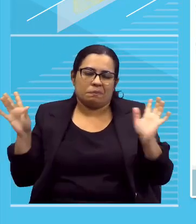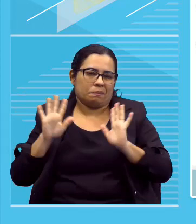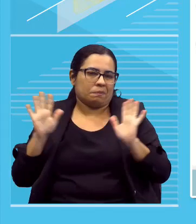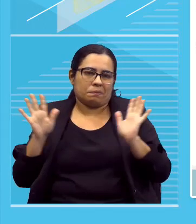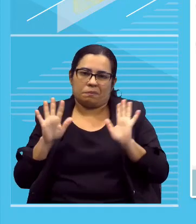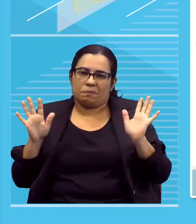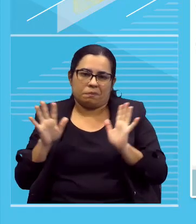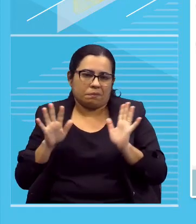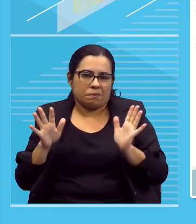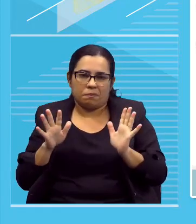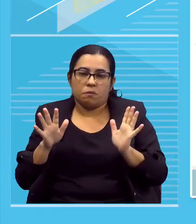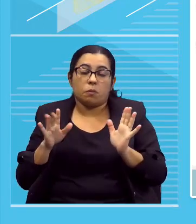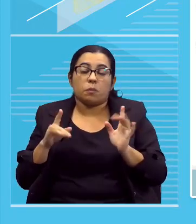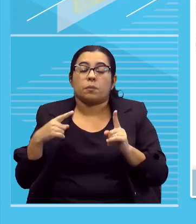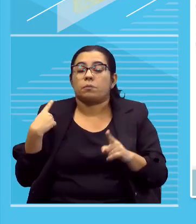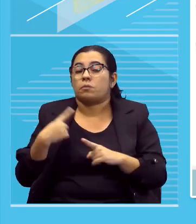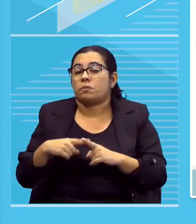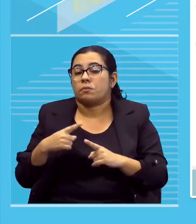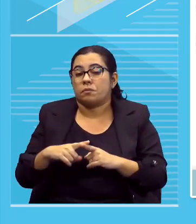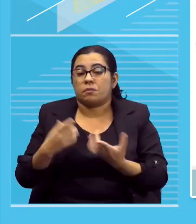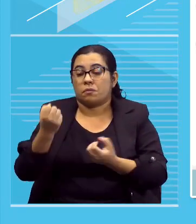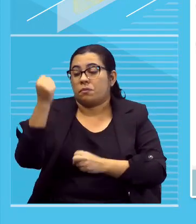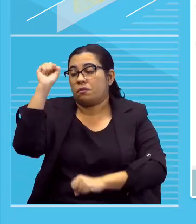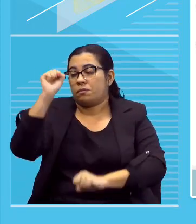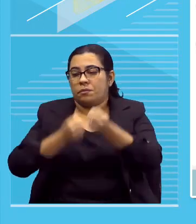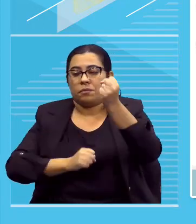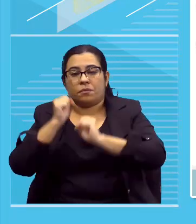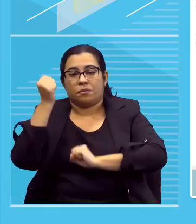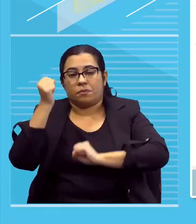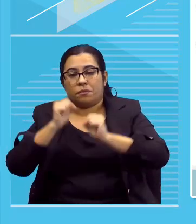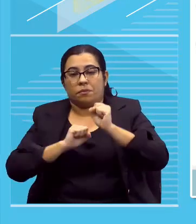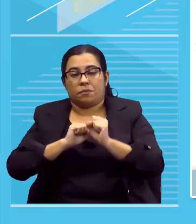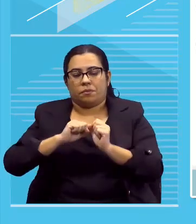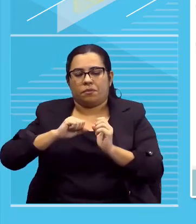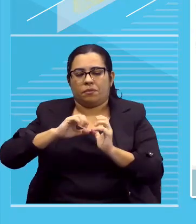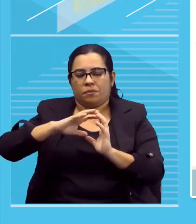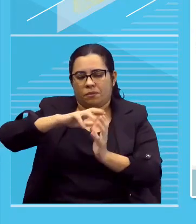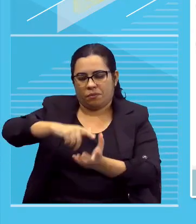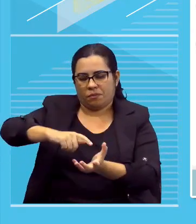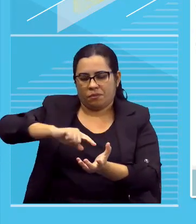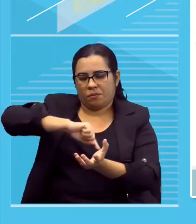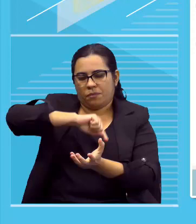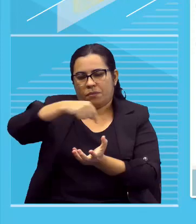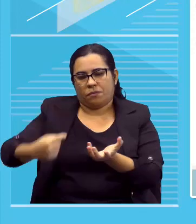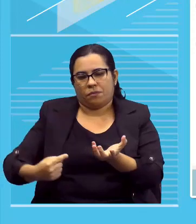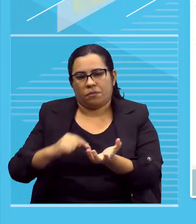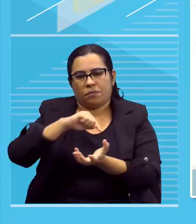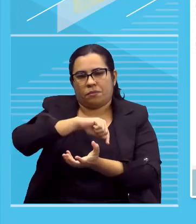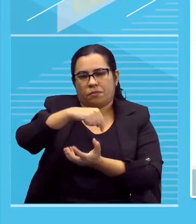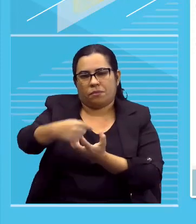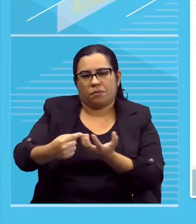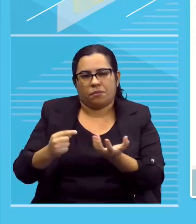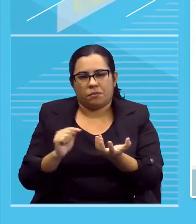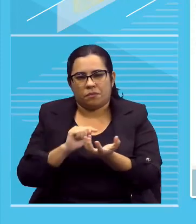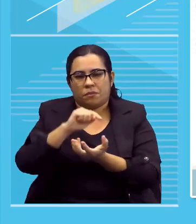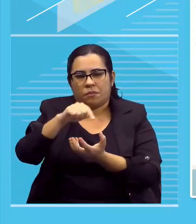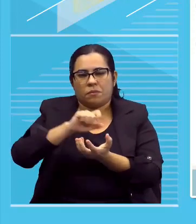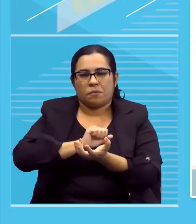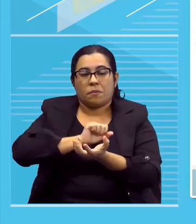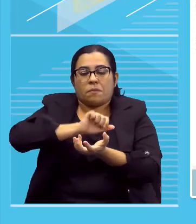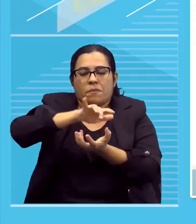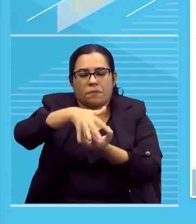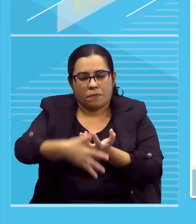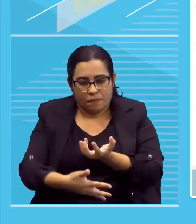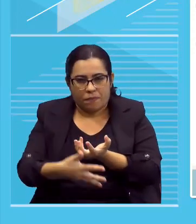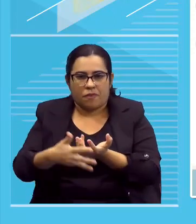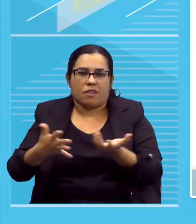hoje com essa industrialização e globalização da economia lógico